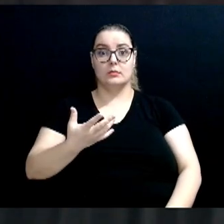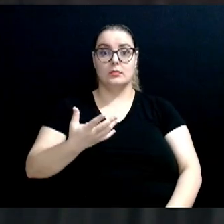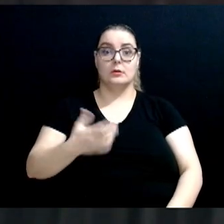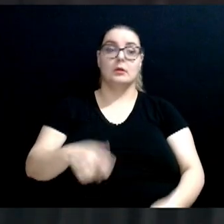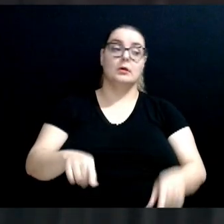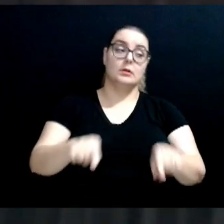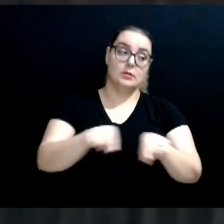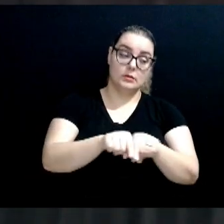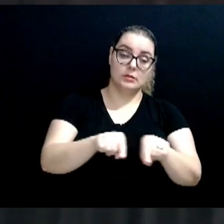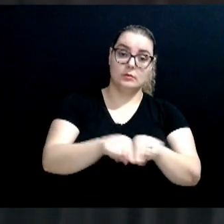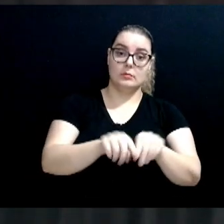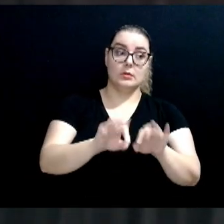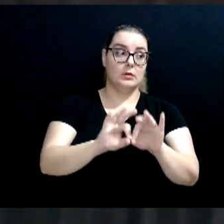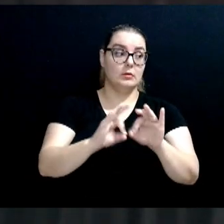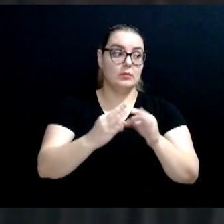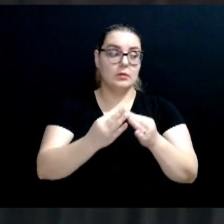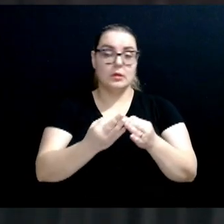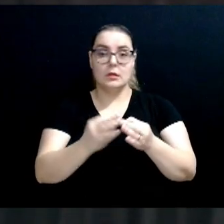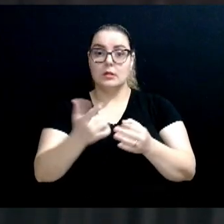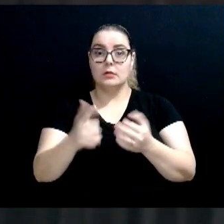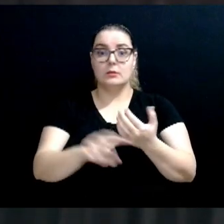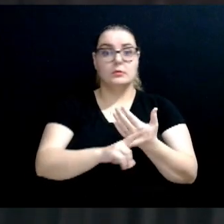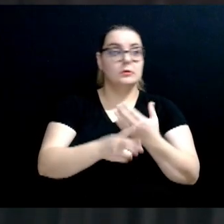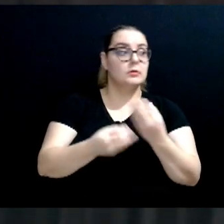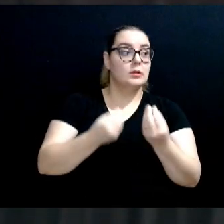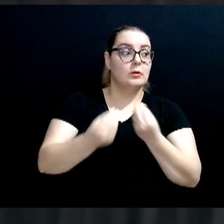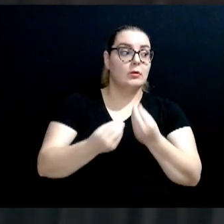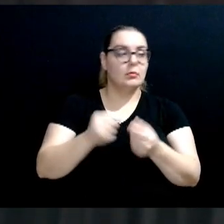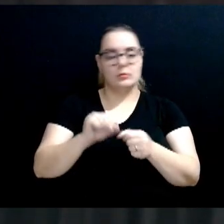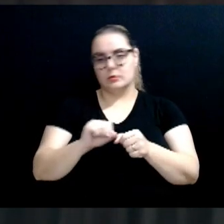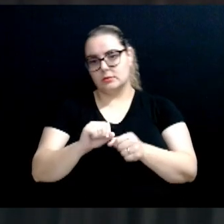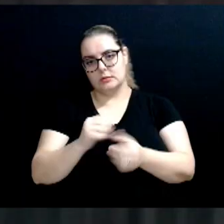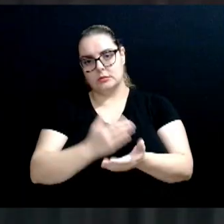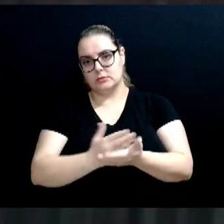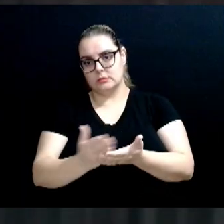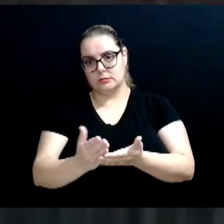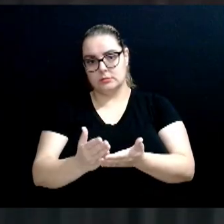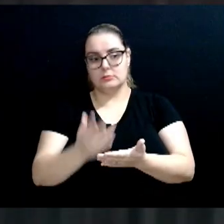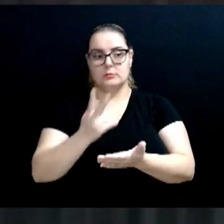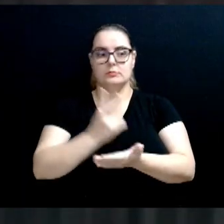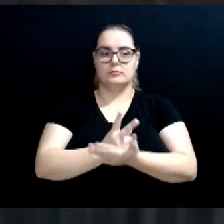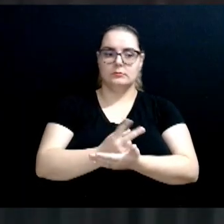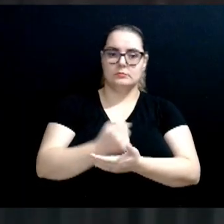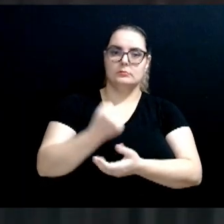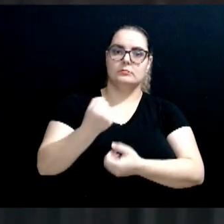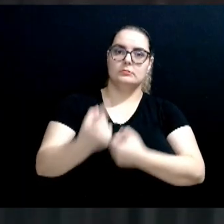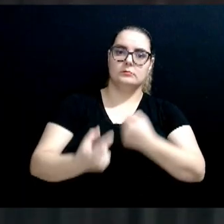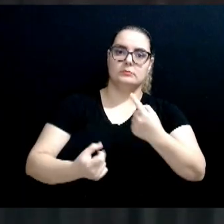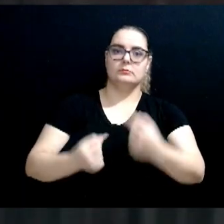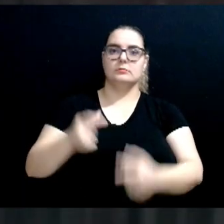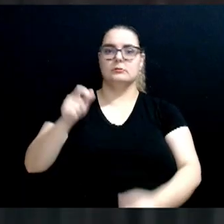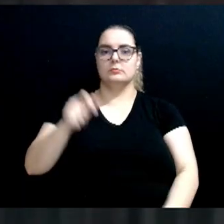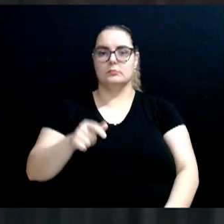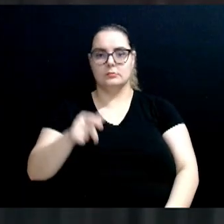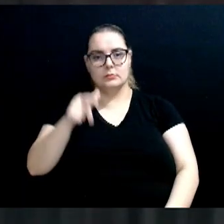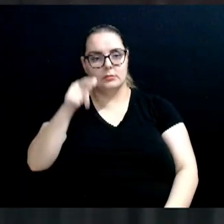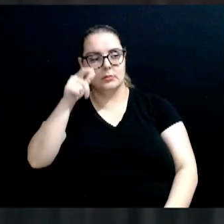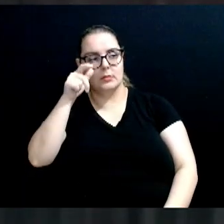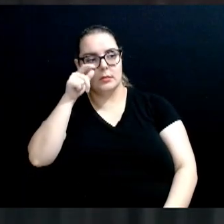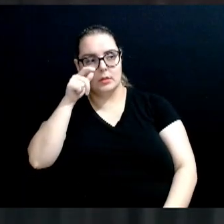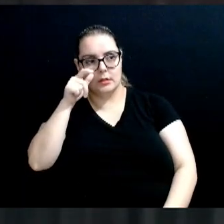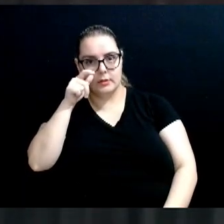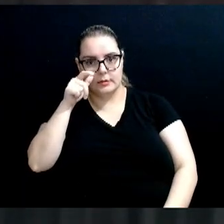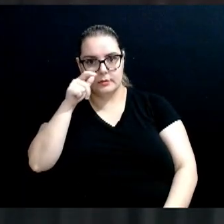família sem muita reação, inicialmente, mas sempre tem alguém que fica observando. Então, nada passa